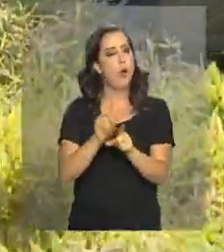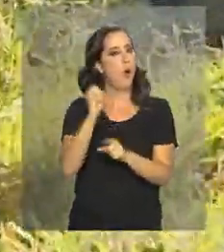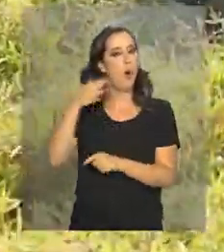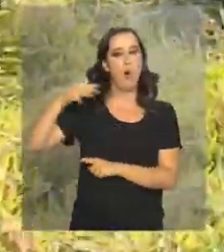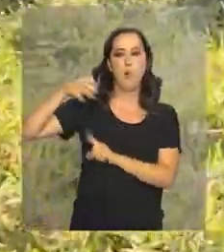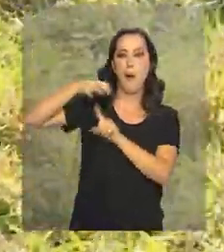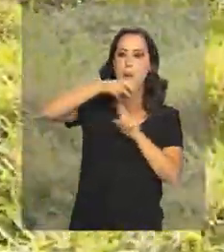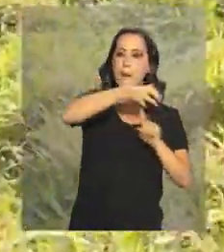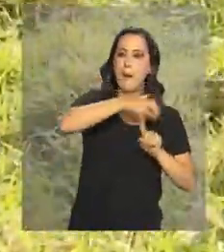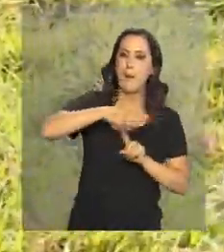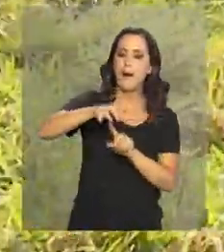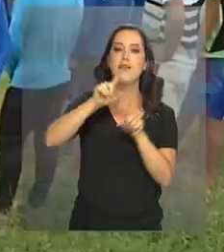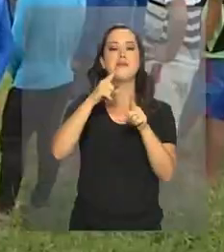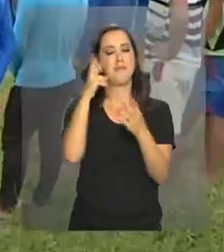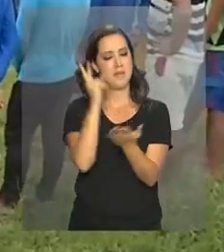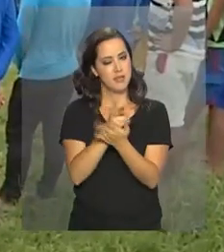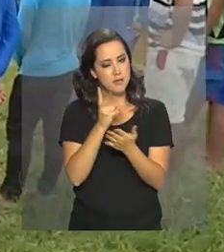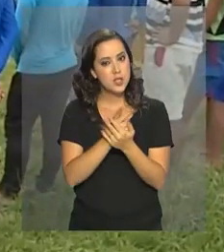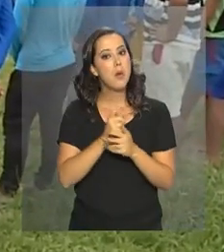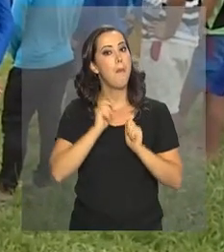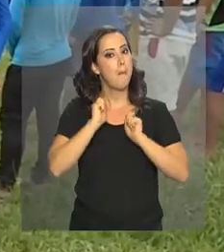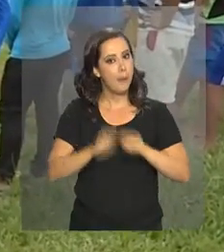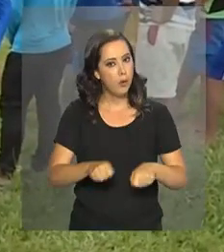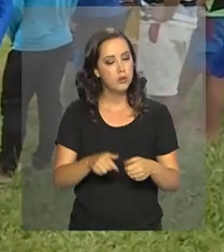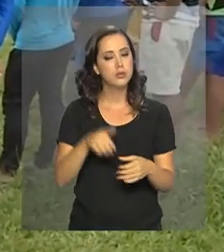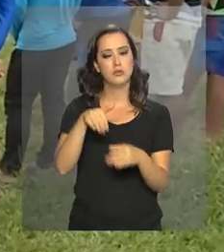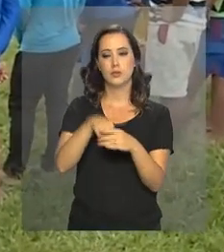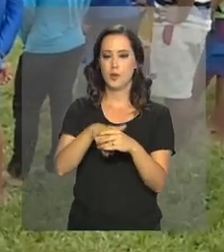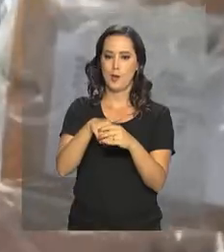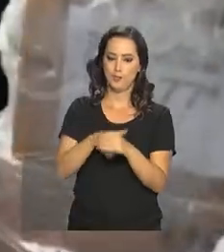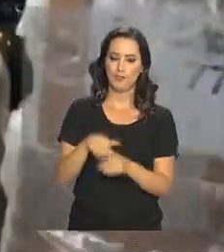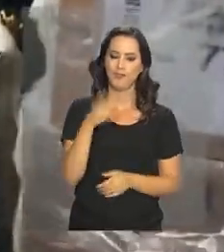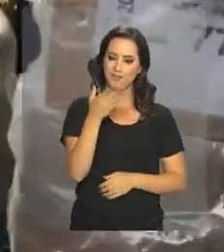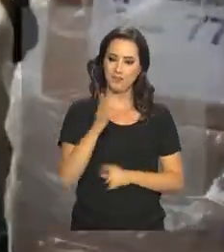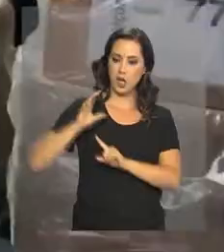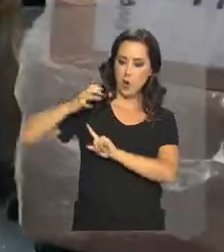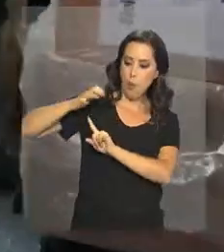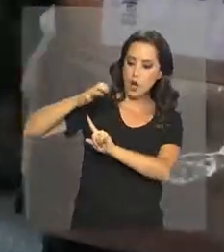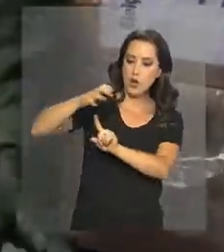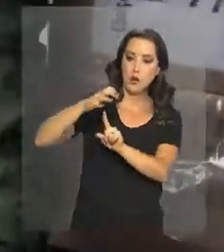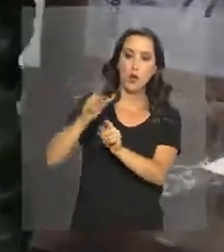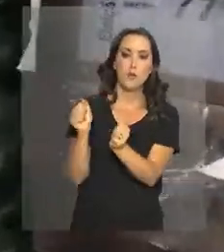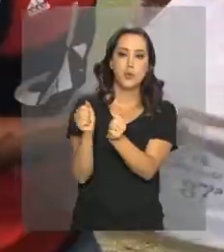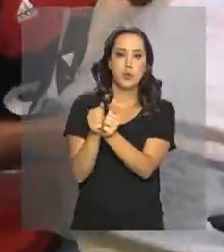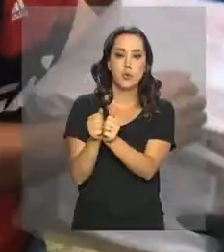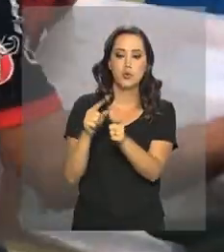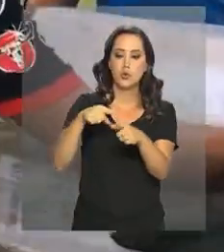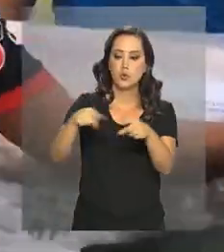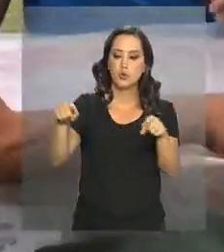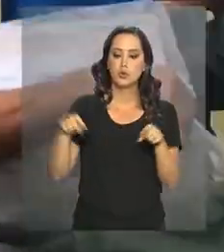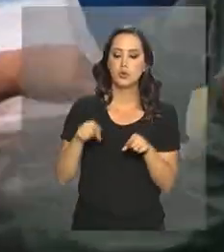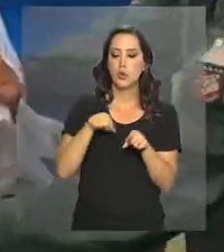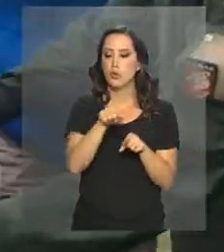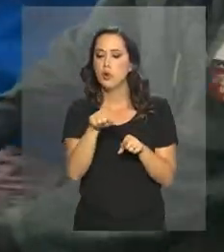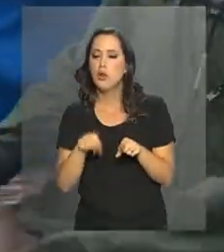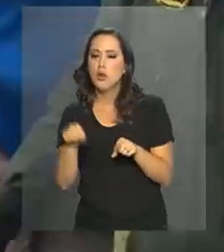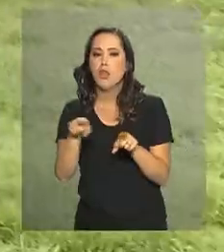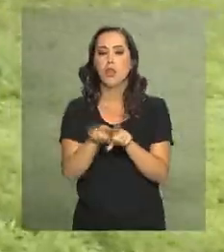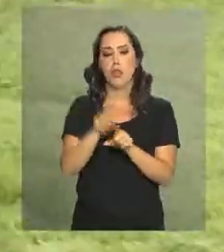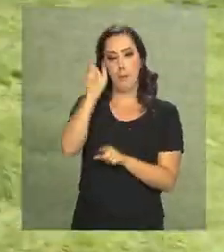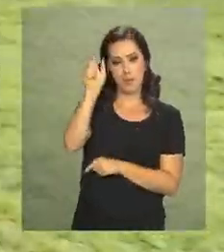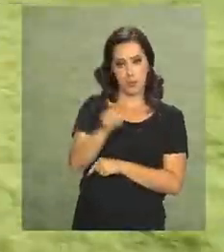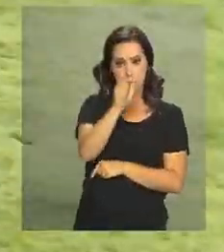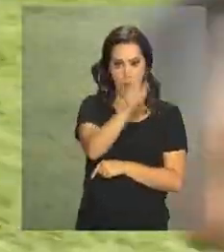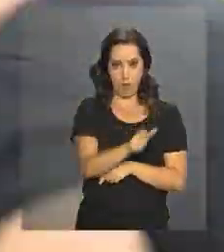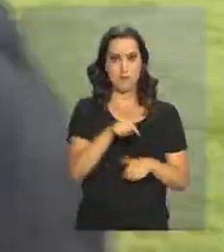garantido nestas eleições helicópteros da força aérea brasileira transportam urnas e mesários e agentes de segurança